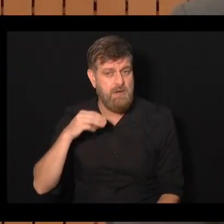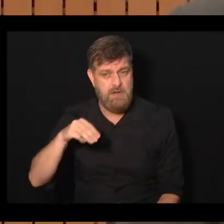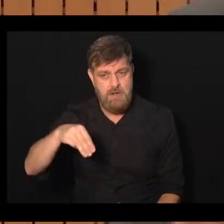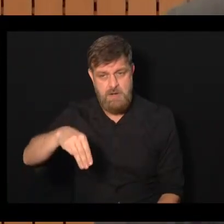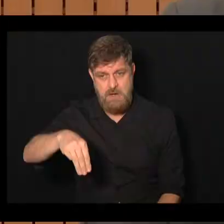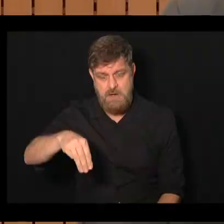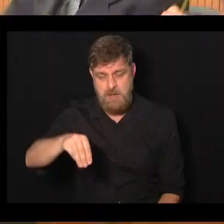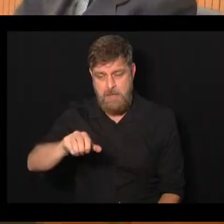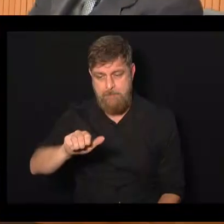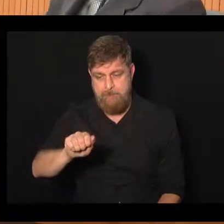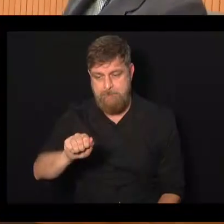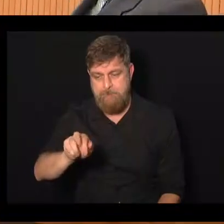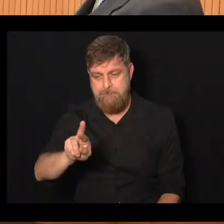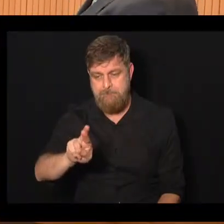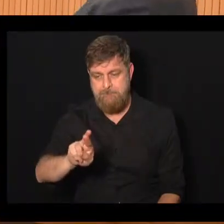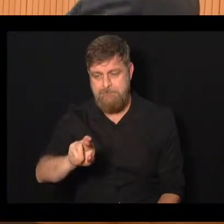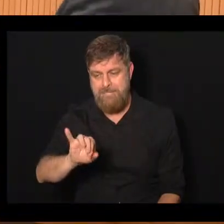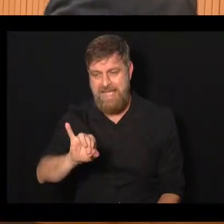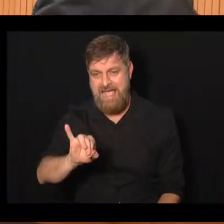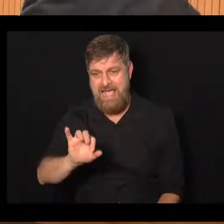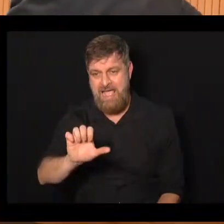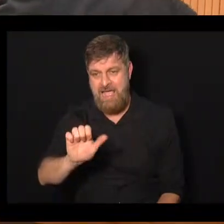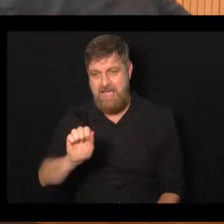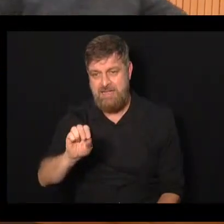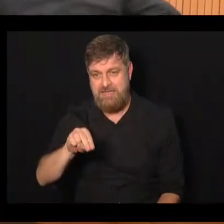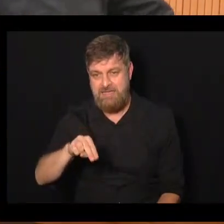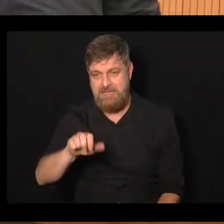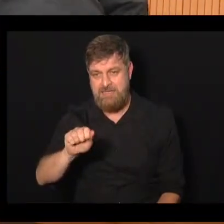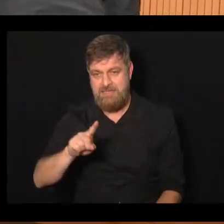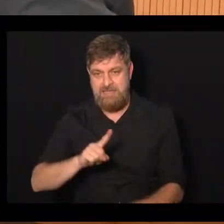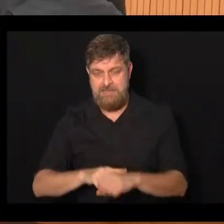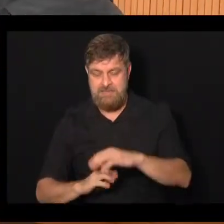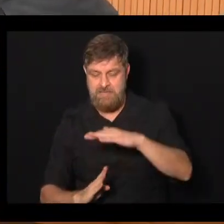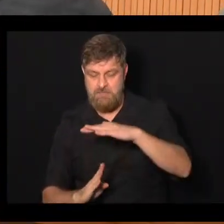PSOL. Vereadora Mariana Conte, Vossa Excelência tem a tribuna por até 5 minutos.